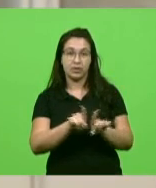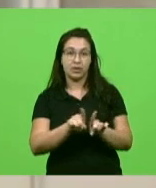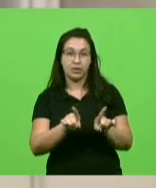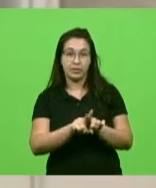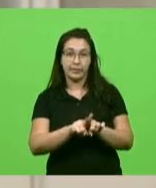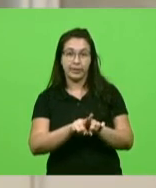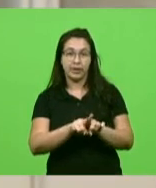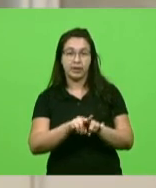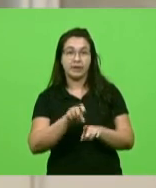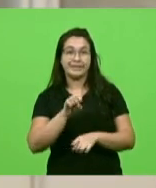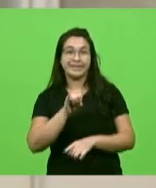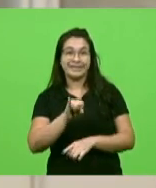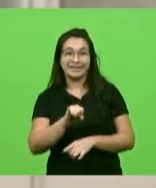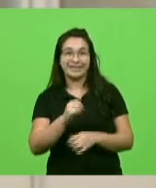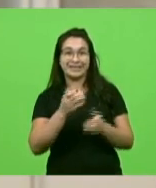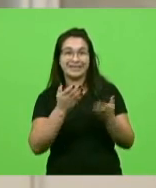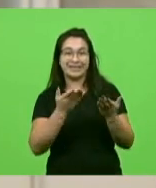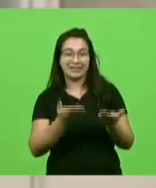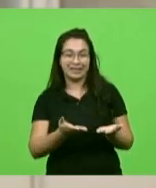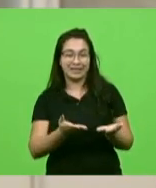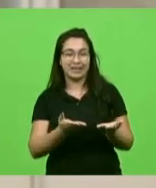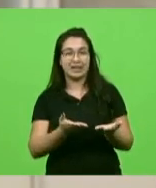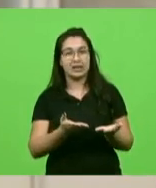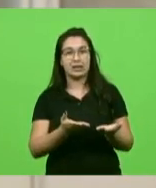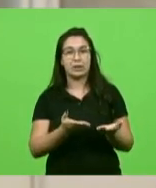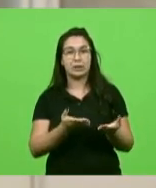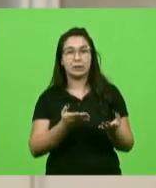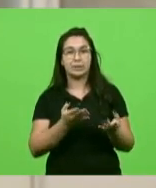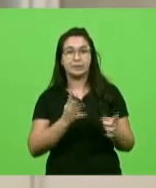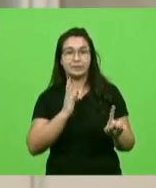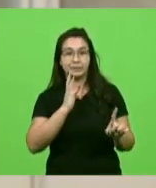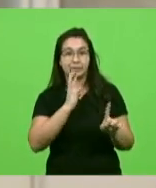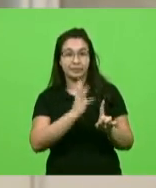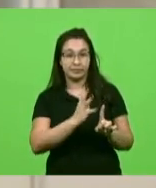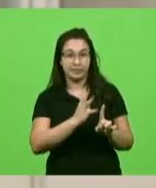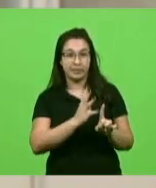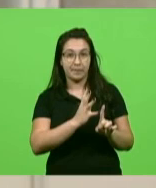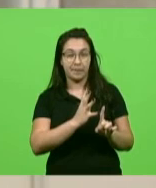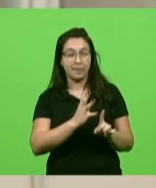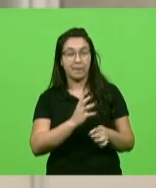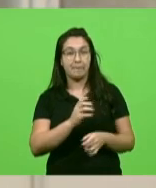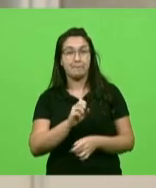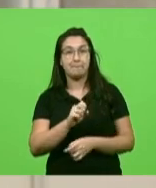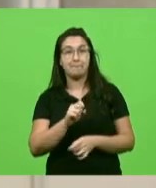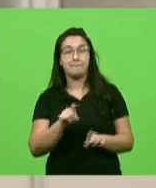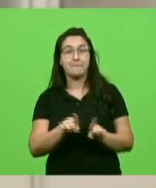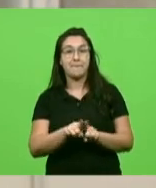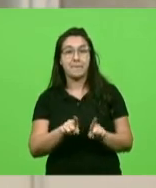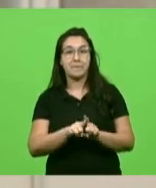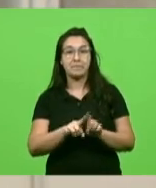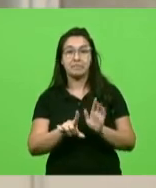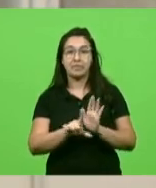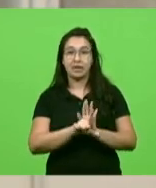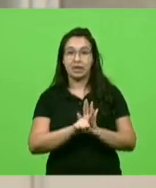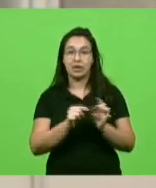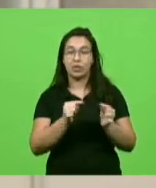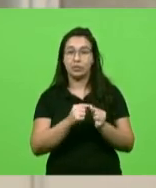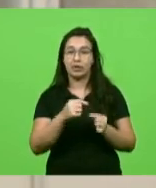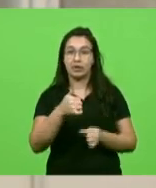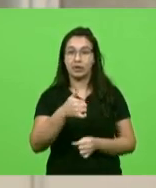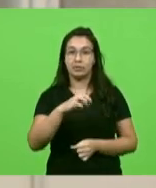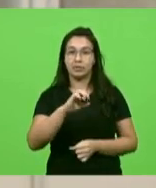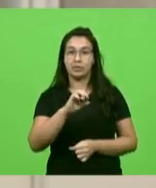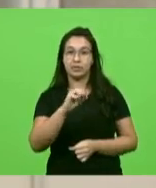de autoria do denunciado bem como o enquadramento os tipos definidos na lei